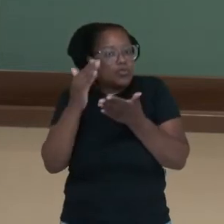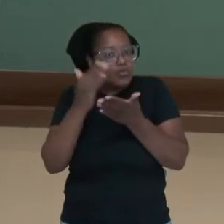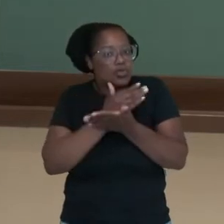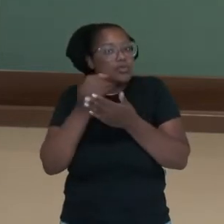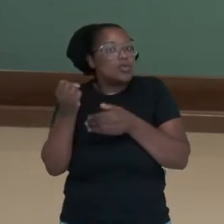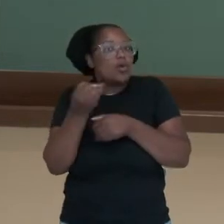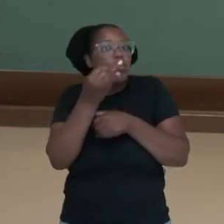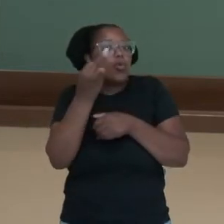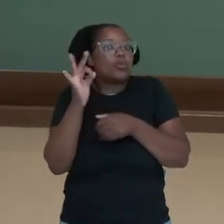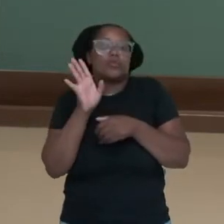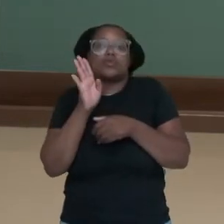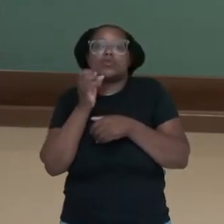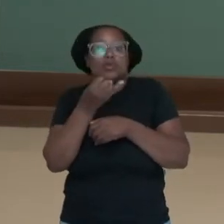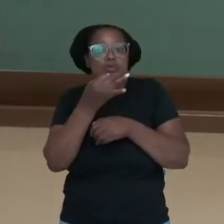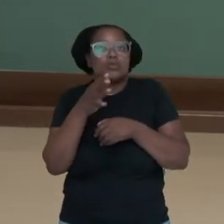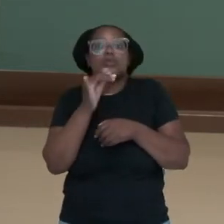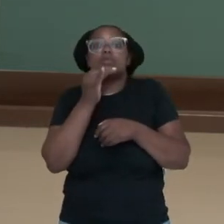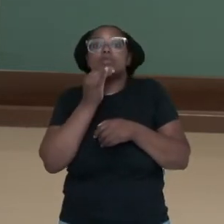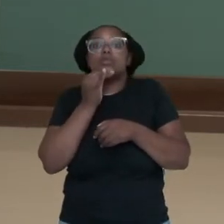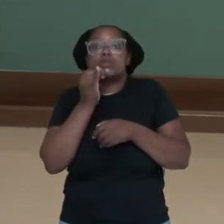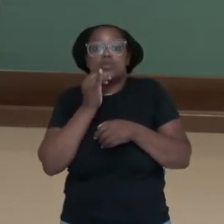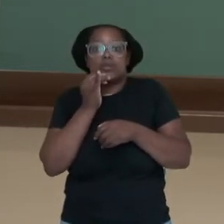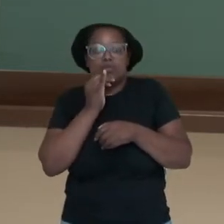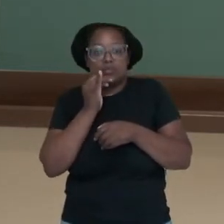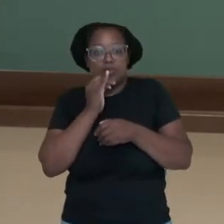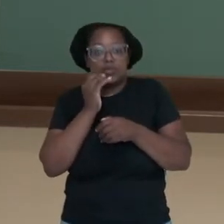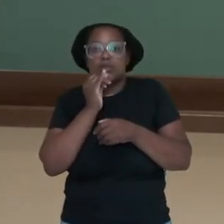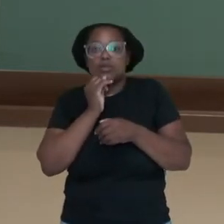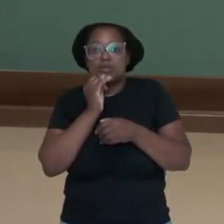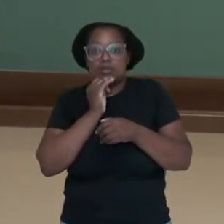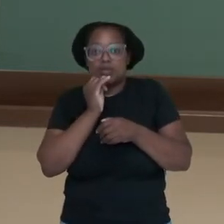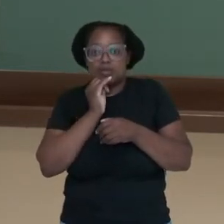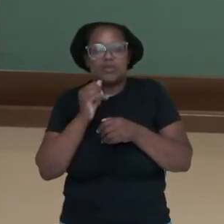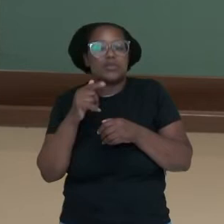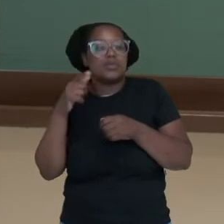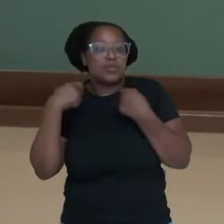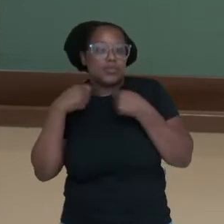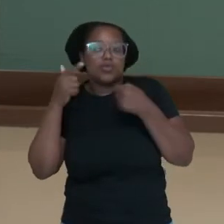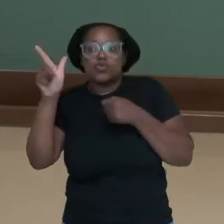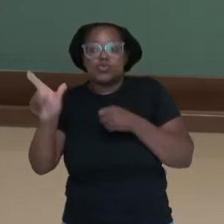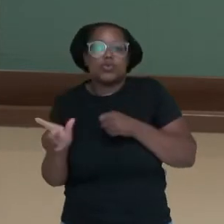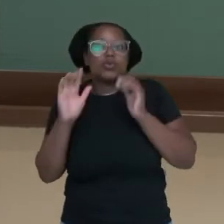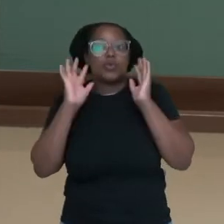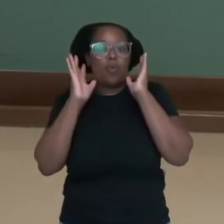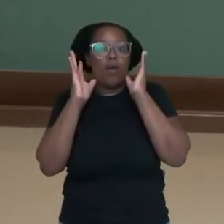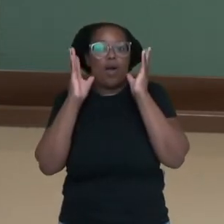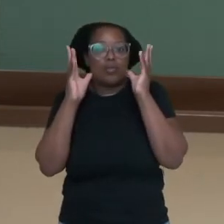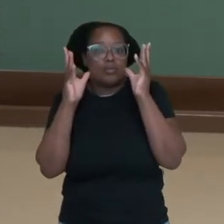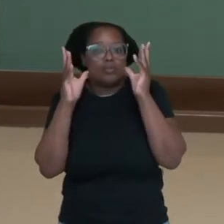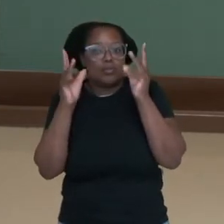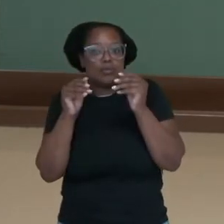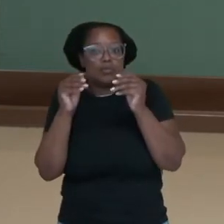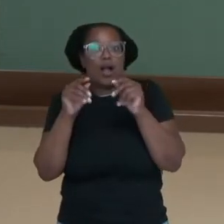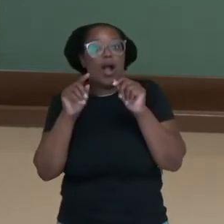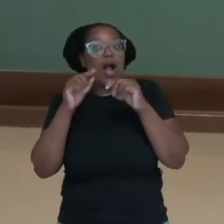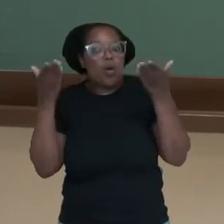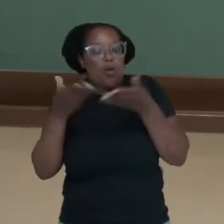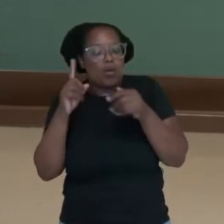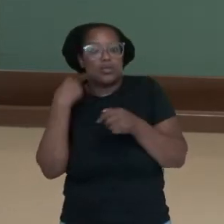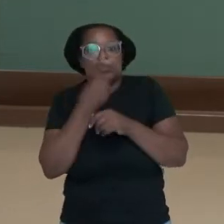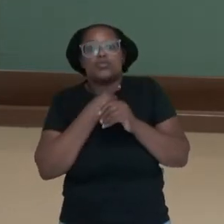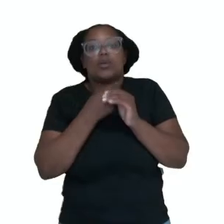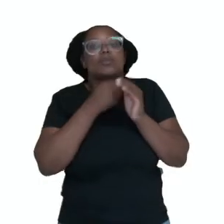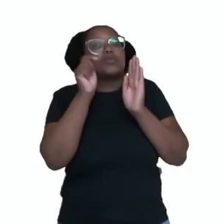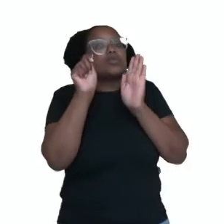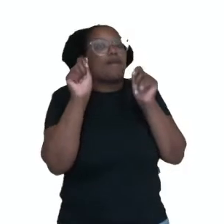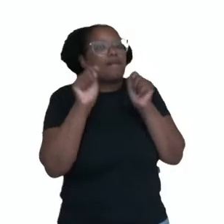indivíduo, é aquele ser que não produz seu próprio alimento. Depende de um outro ser. Agora a gente vai classificá-los. Nós